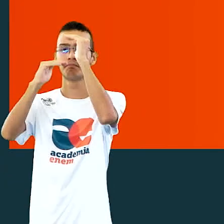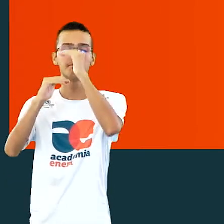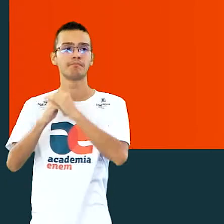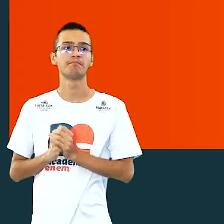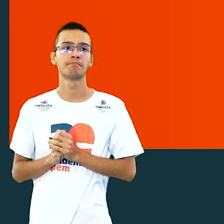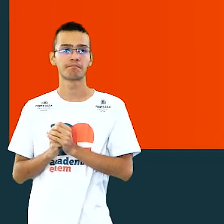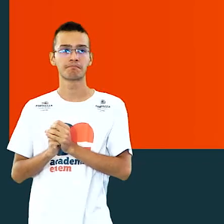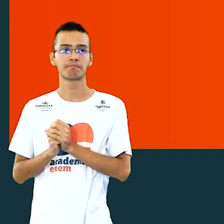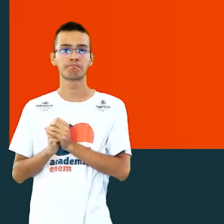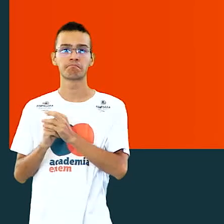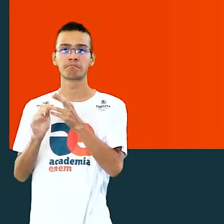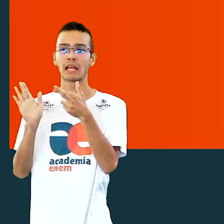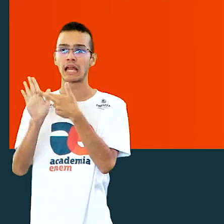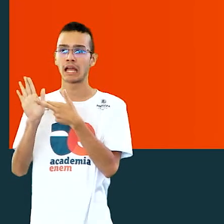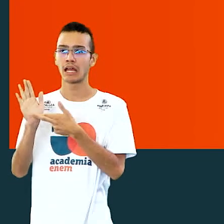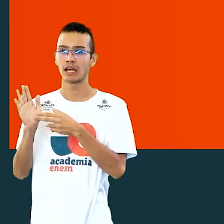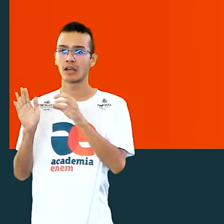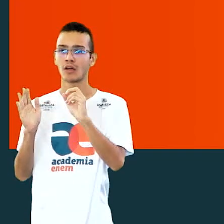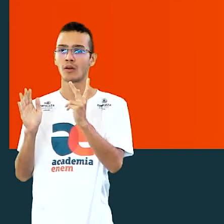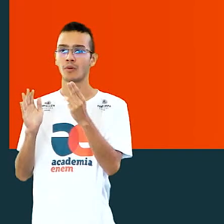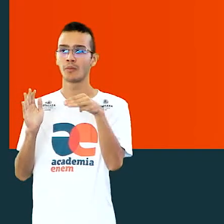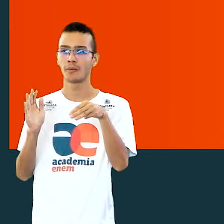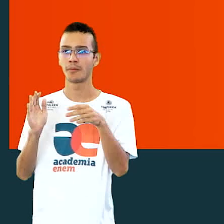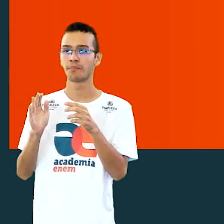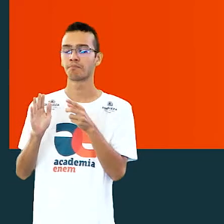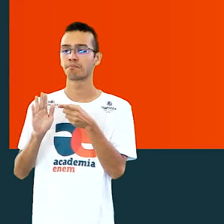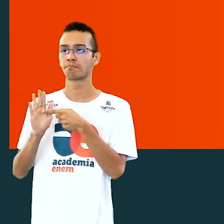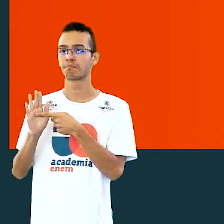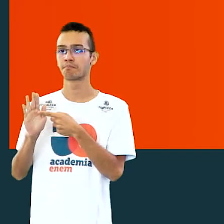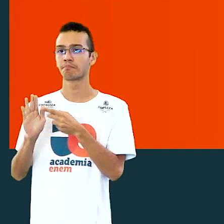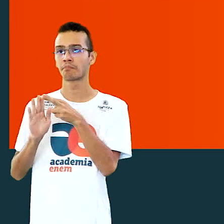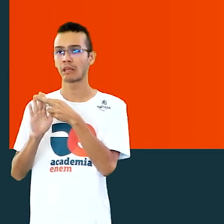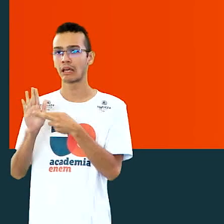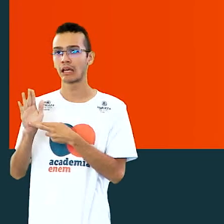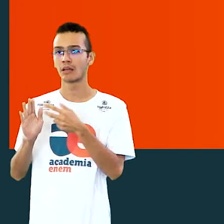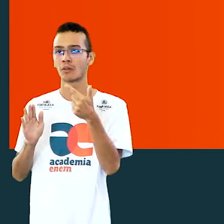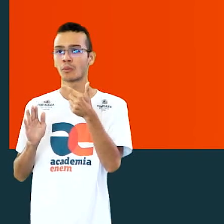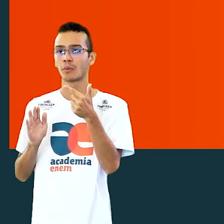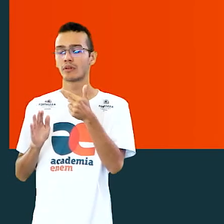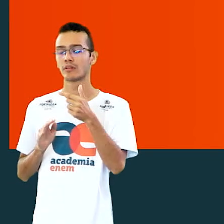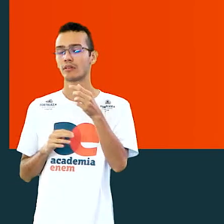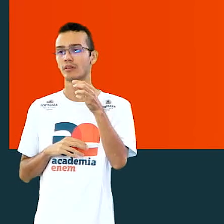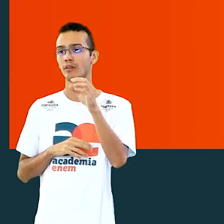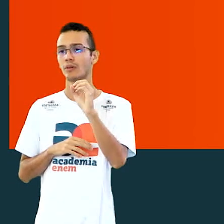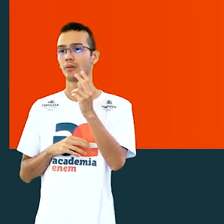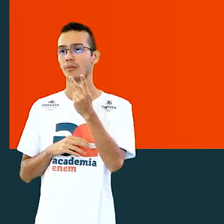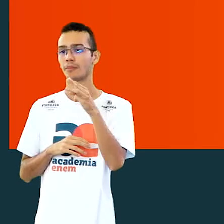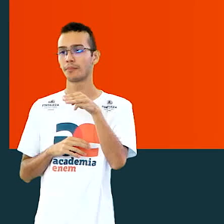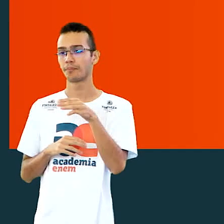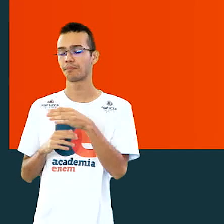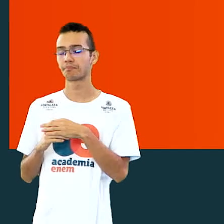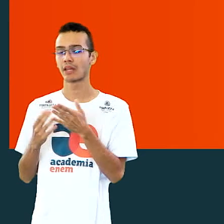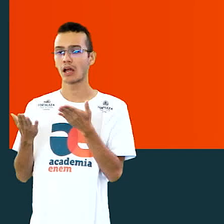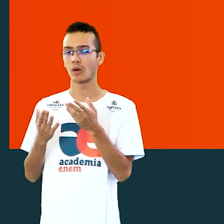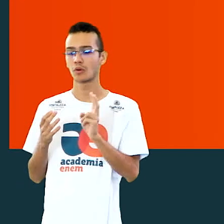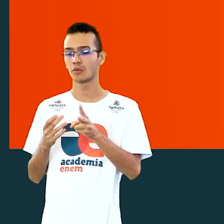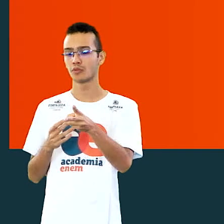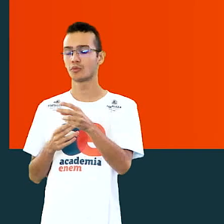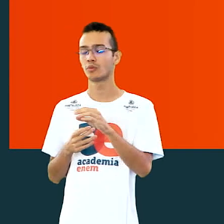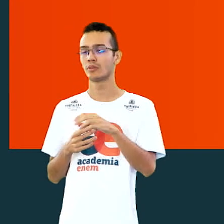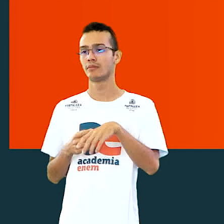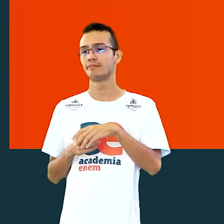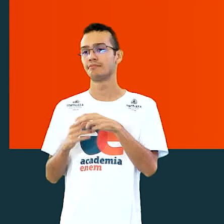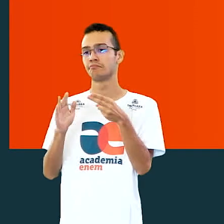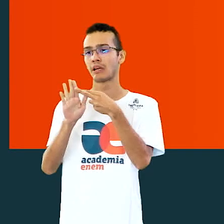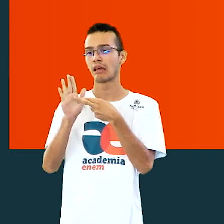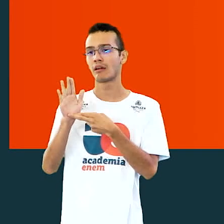Ohm. Vou manter a segunda lei de Ohm, sendo que agora eu vou analisar a